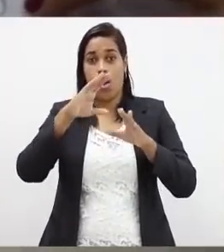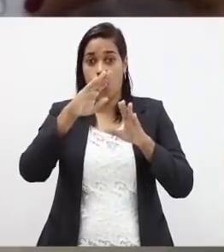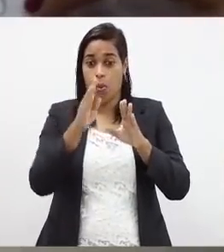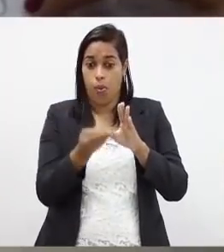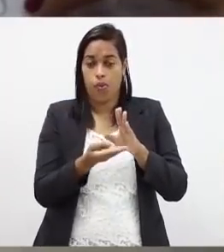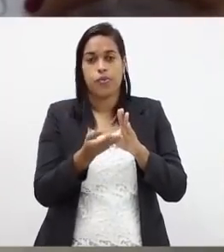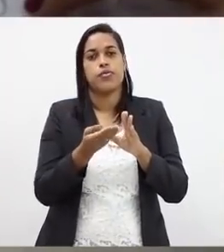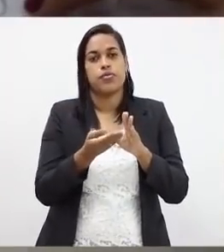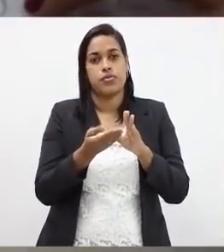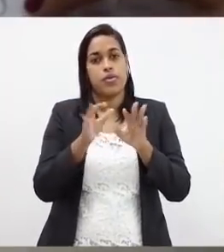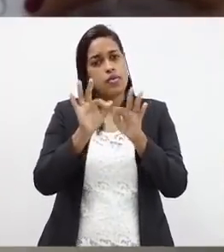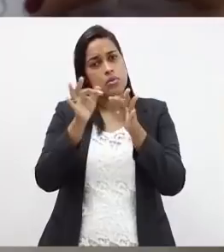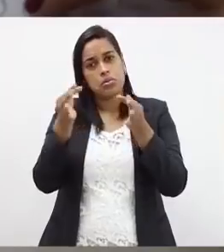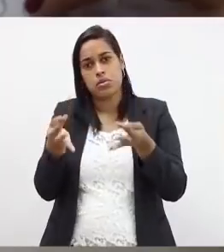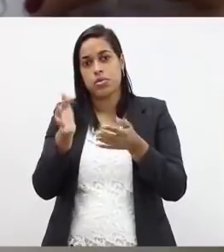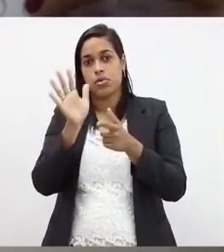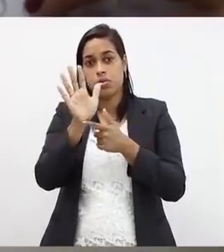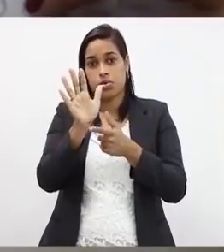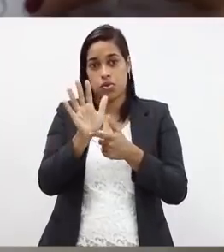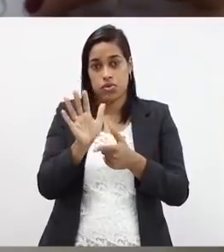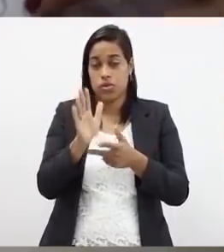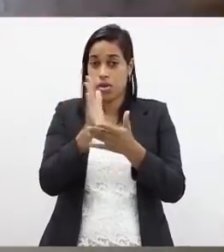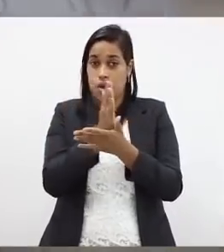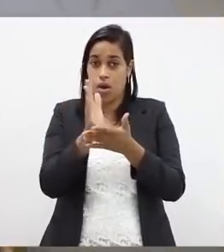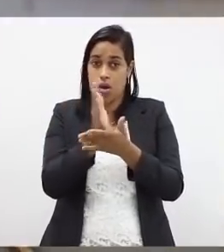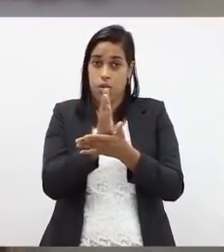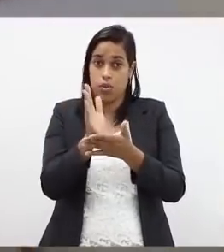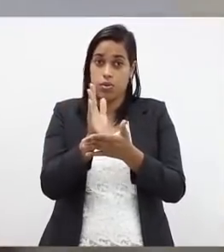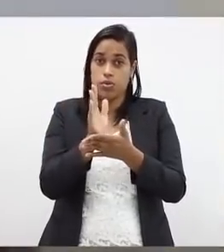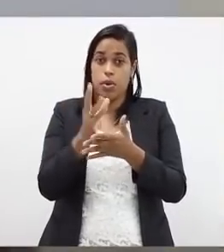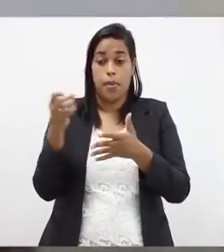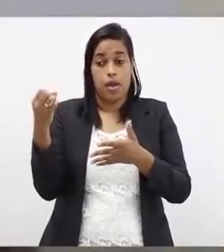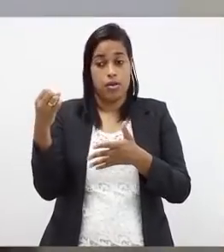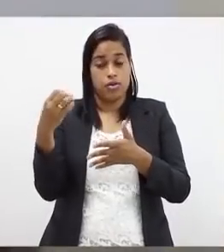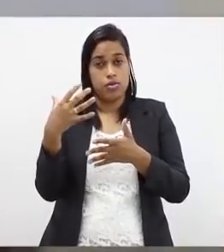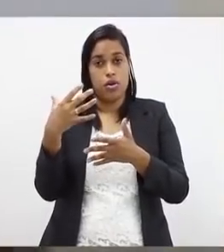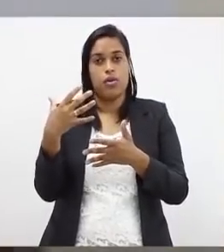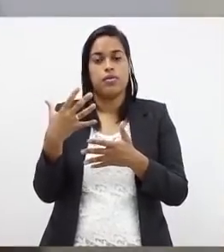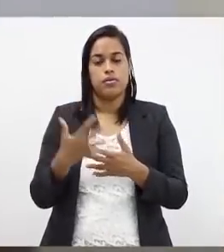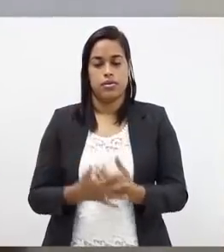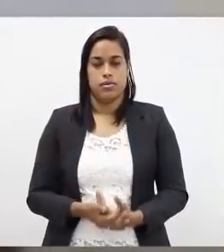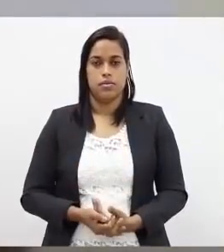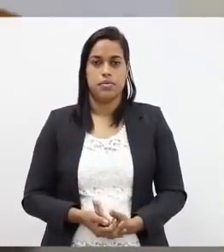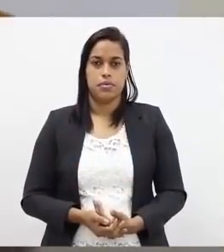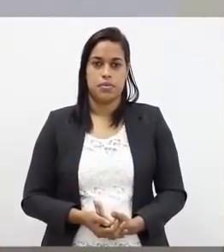e eu vou simplesmente elevar esses pontos para as novas posições.